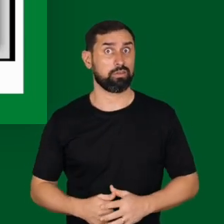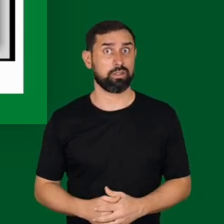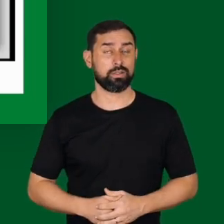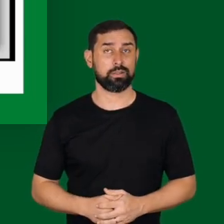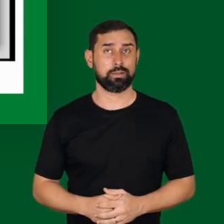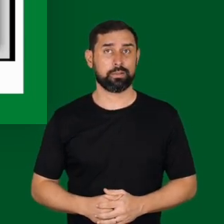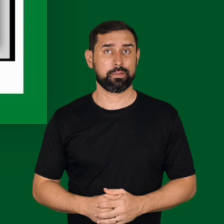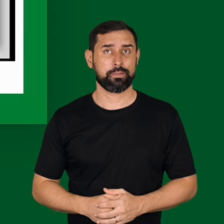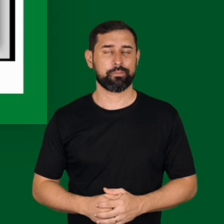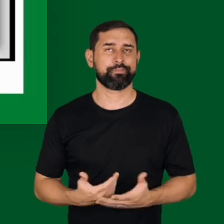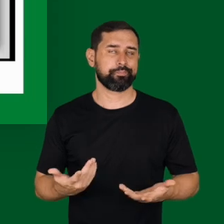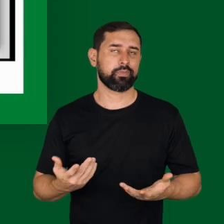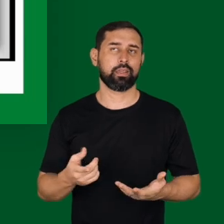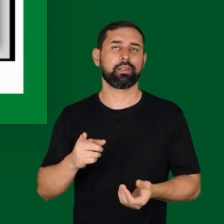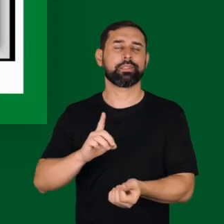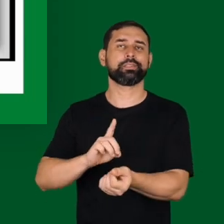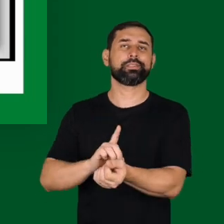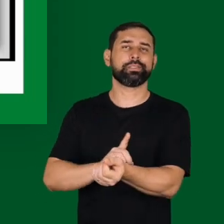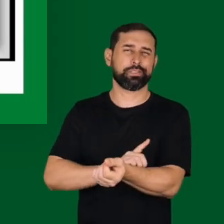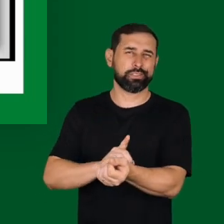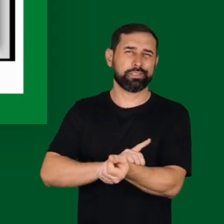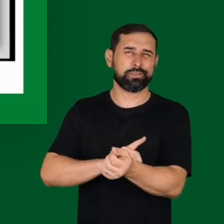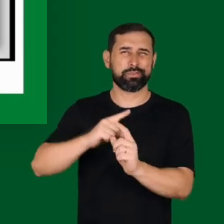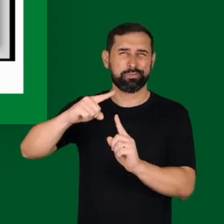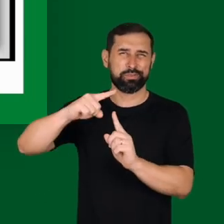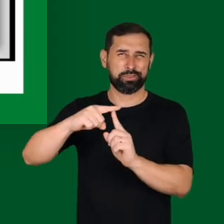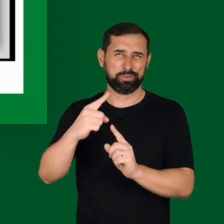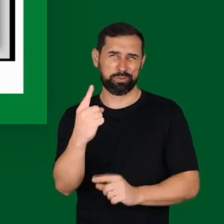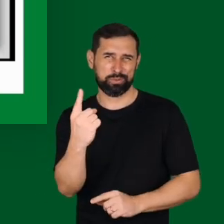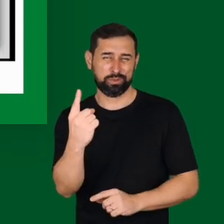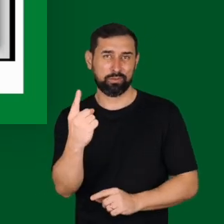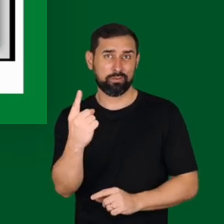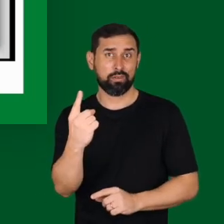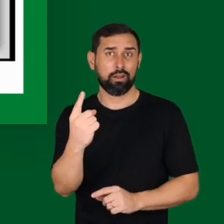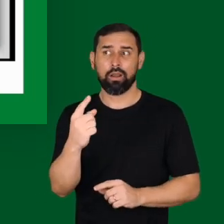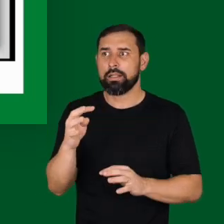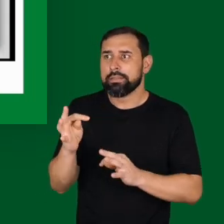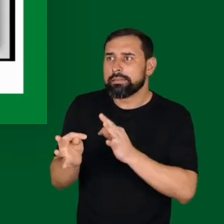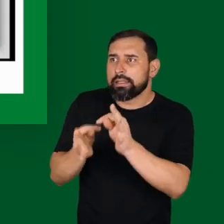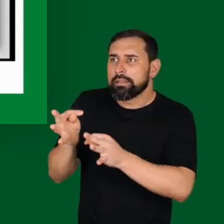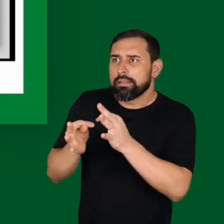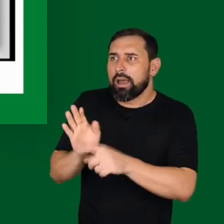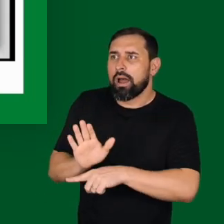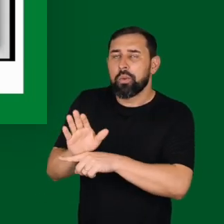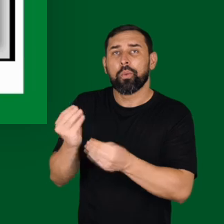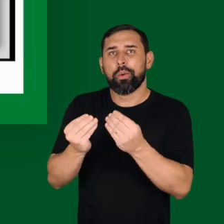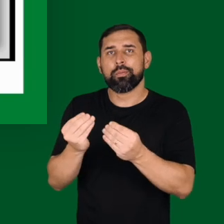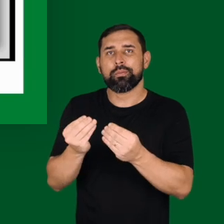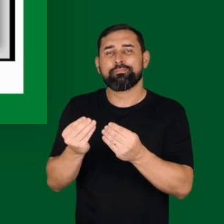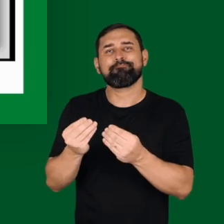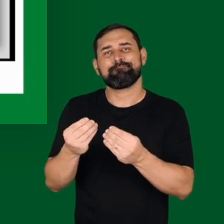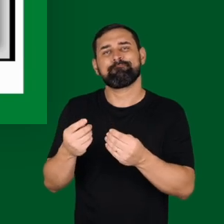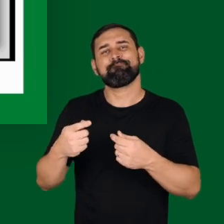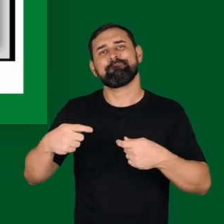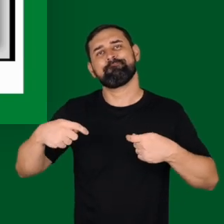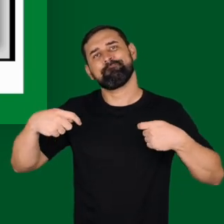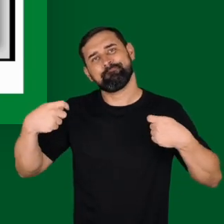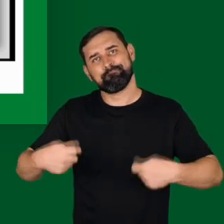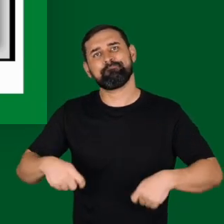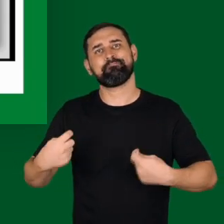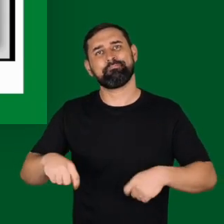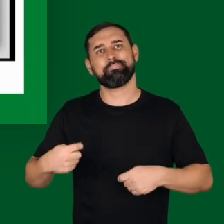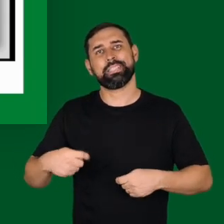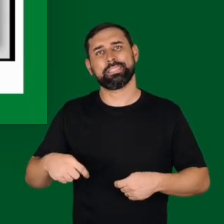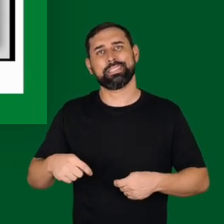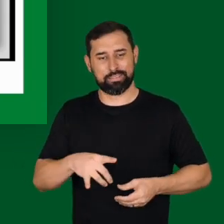e receber o tratamento adequado, ela pode ir a óbito. Então, o tratamento do diabetes mellitus tipo